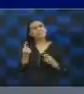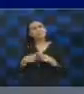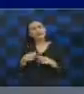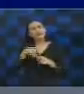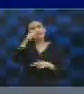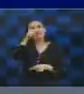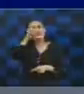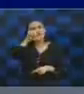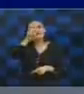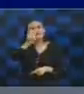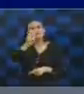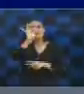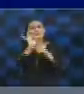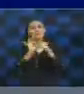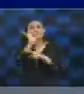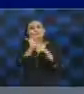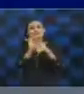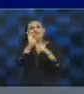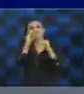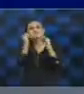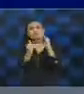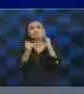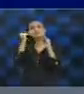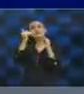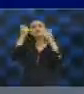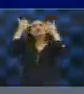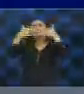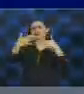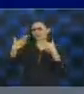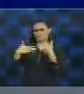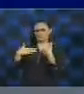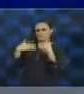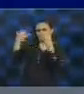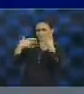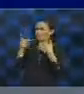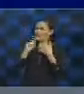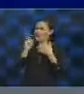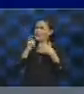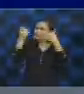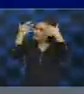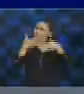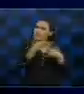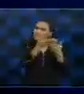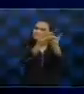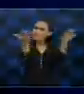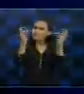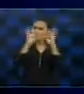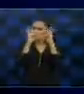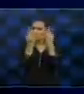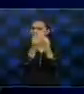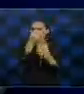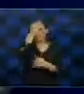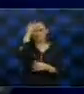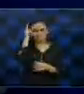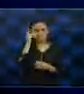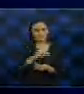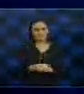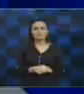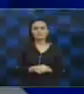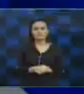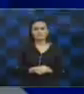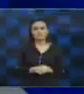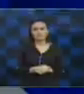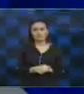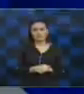95% de aumento. Explique isso, não para mim. Para o povo de Manaus, você está muito envolvido na Maus Caminhos. A réplica é muito fácil. É muito